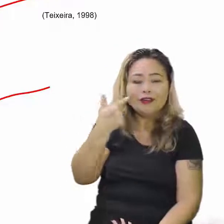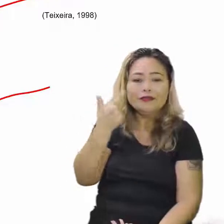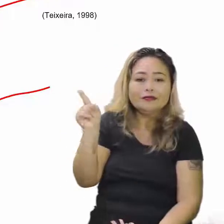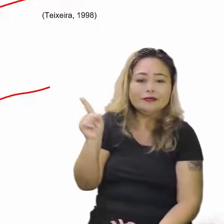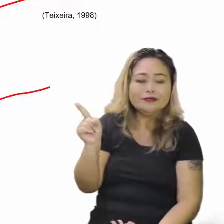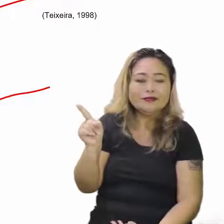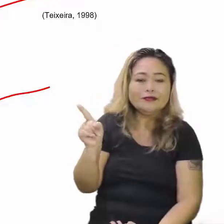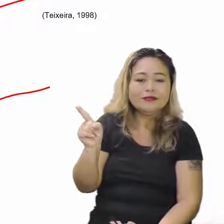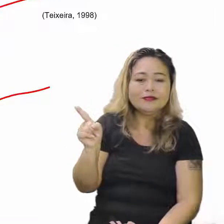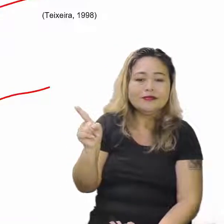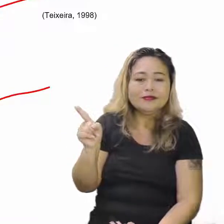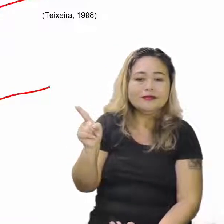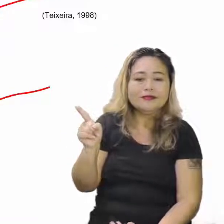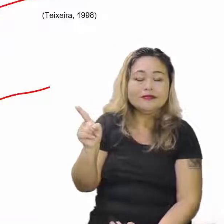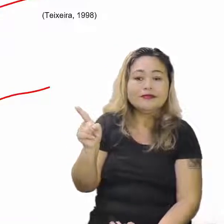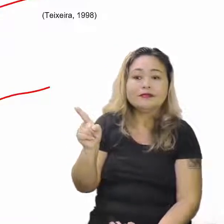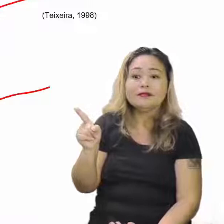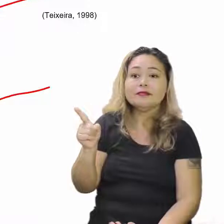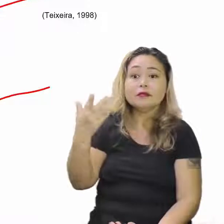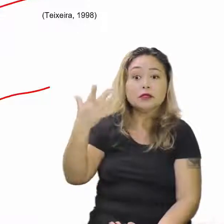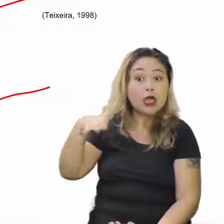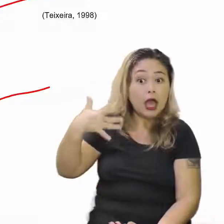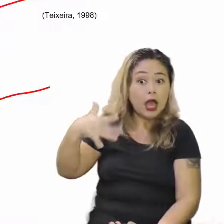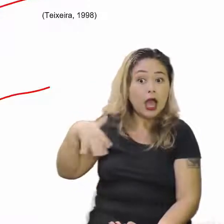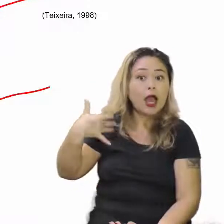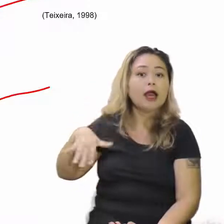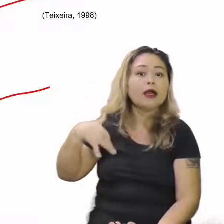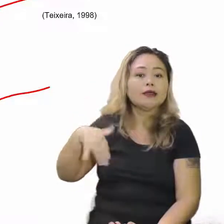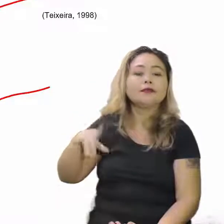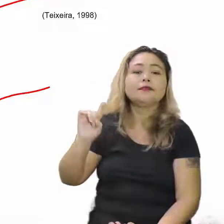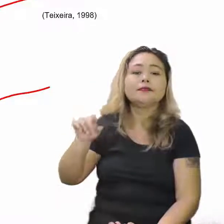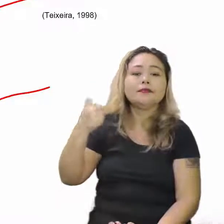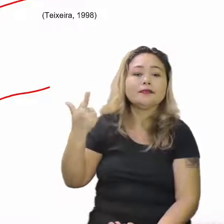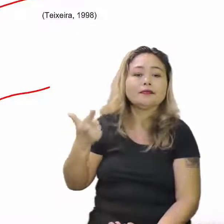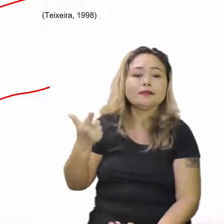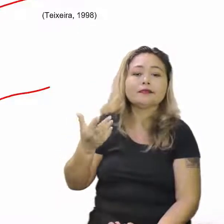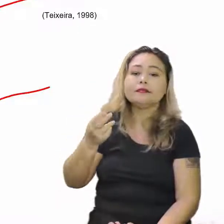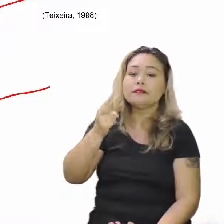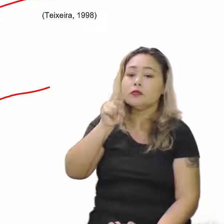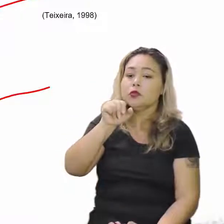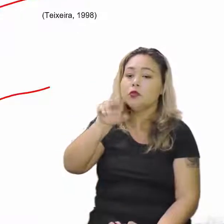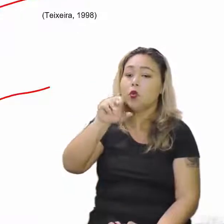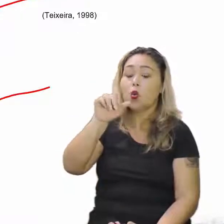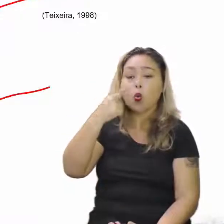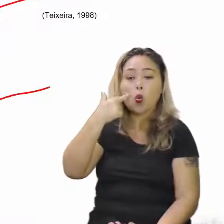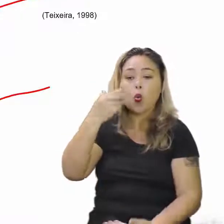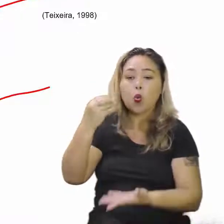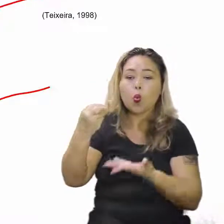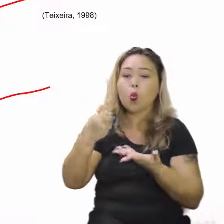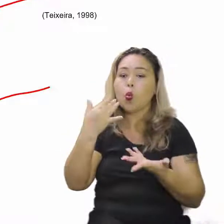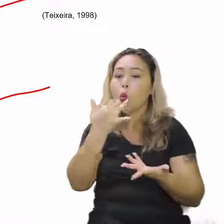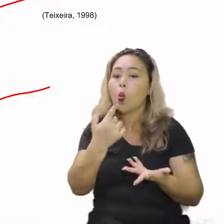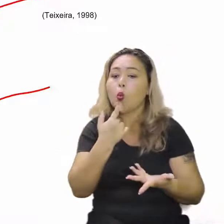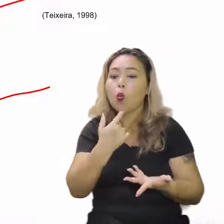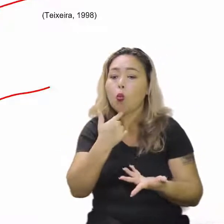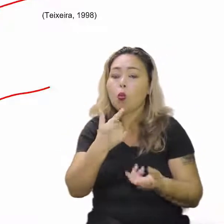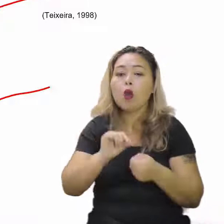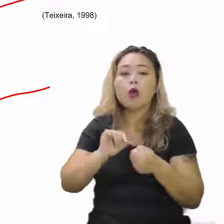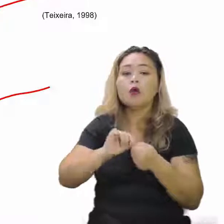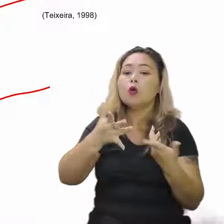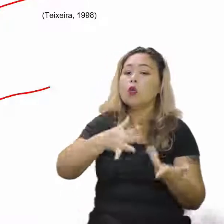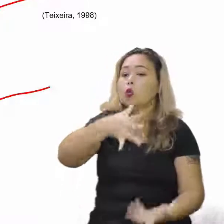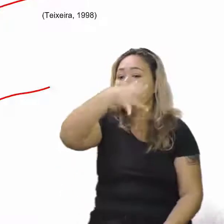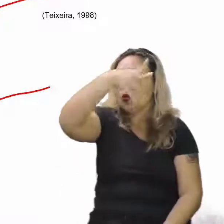Agora. Tá cara nessa castanha. Urucum, que é o coloral, o cacau, o